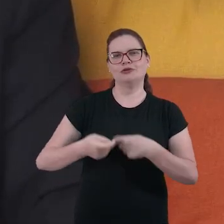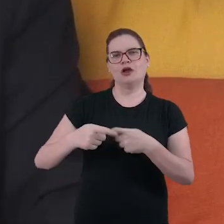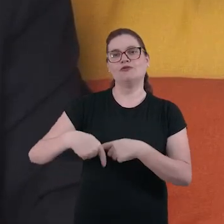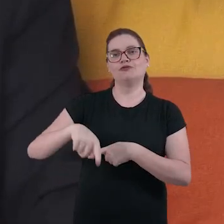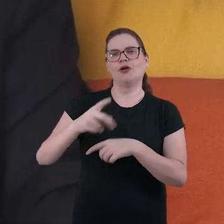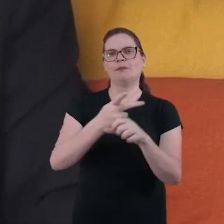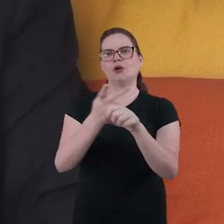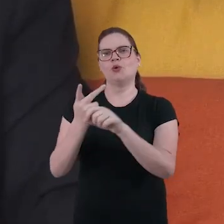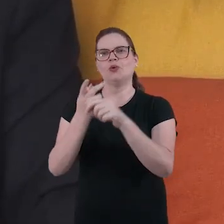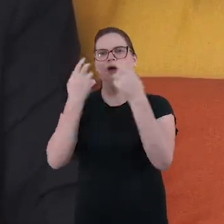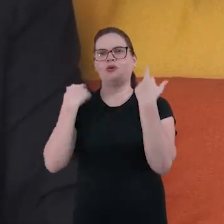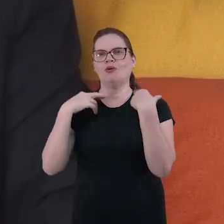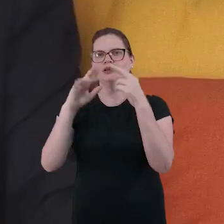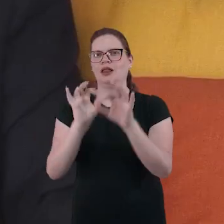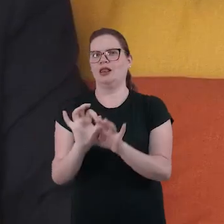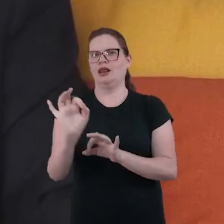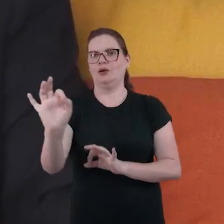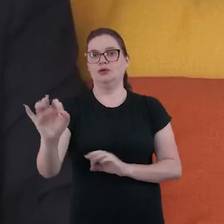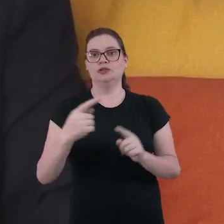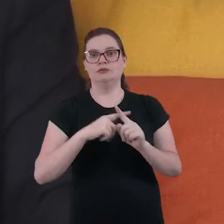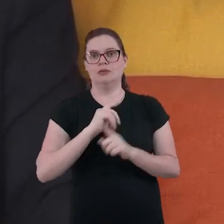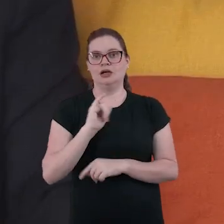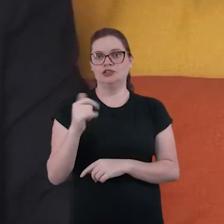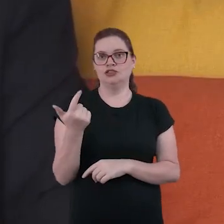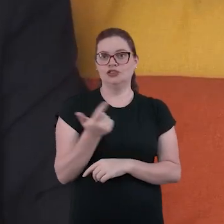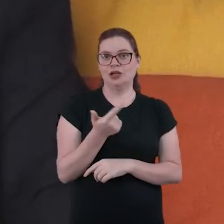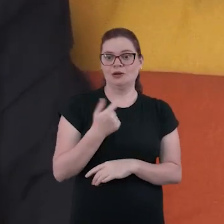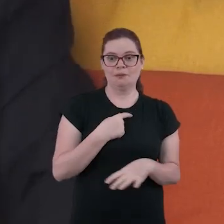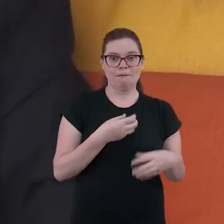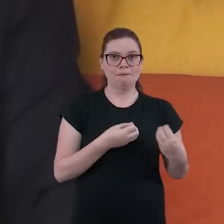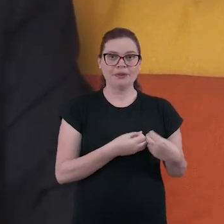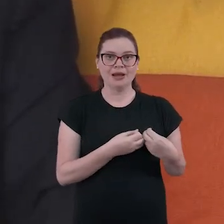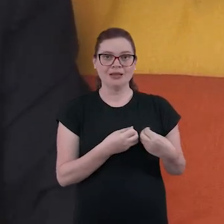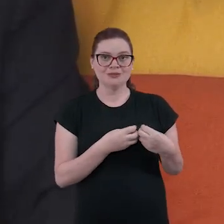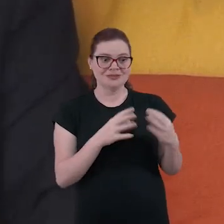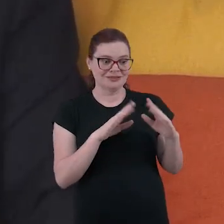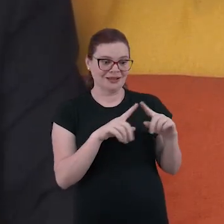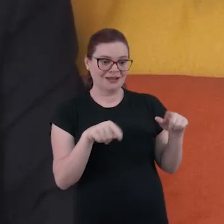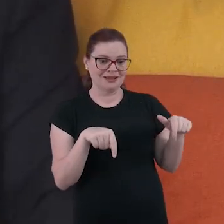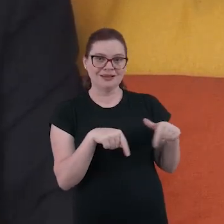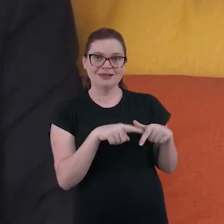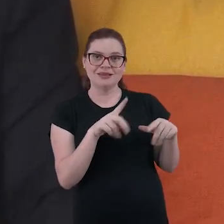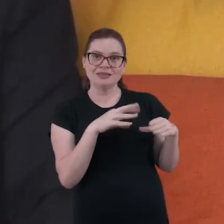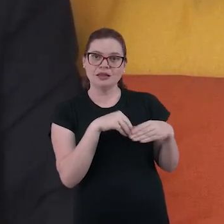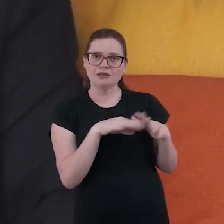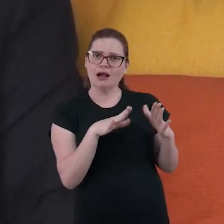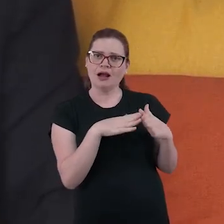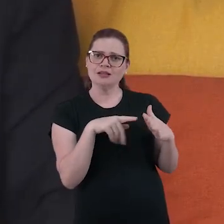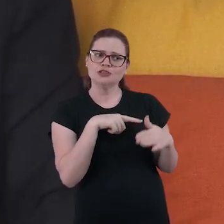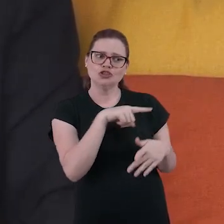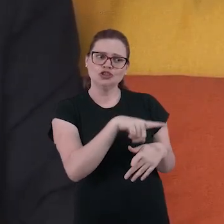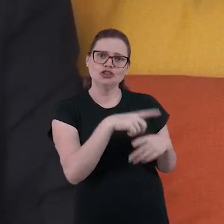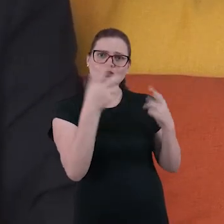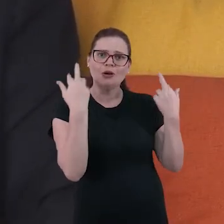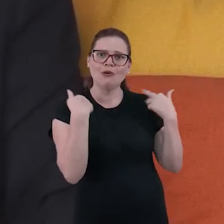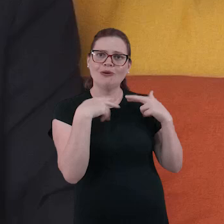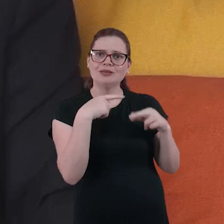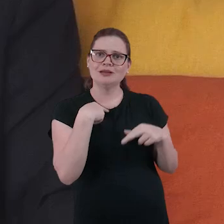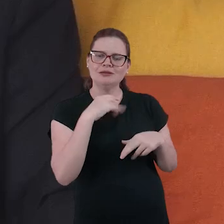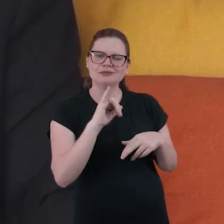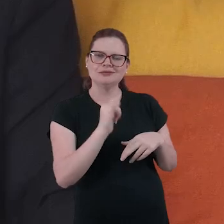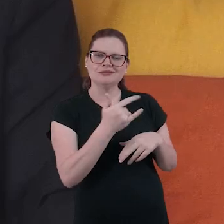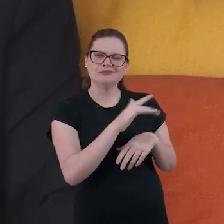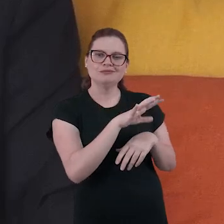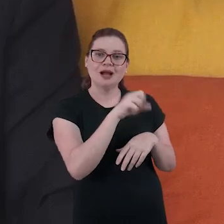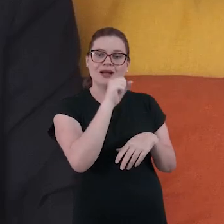comunhão com o pai. Jacó, ele já ofereceu aquilo que estava dentro do rebanho do pai. Estava perto ali. Então,